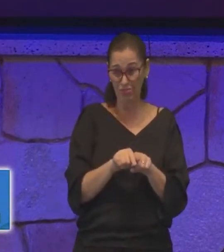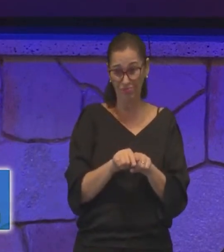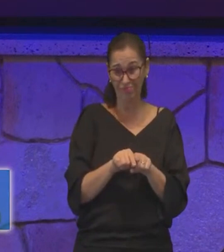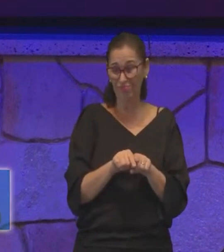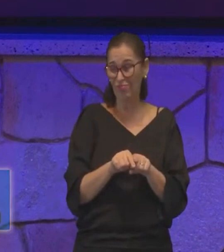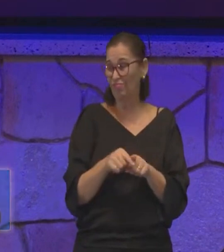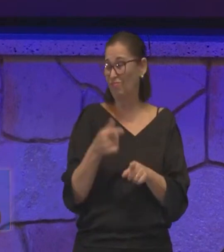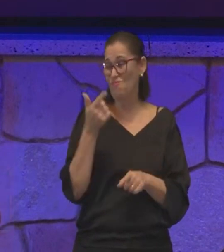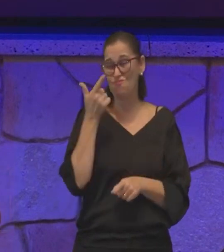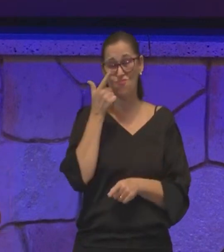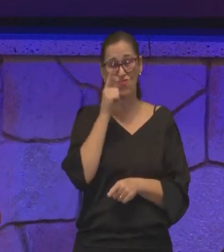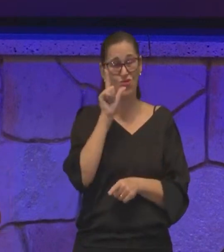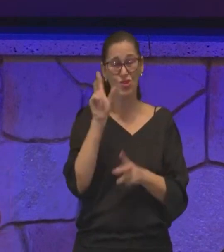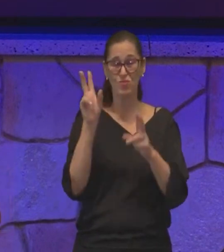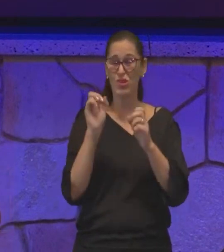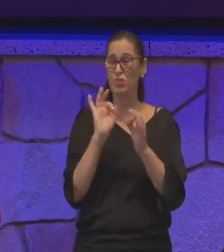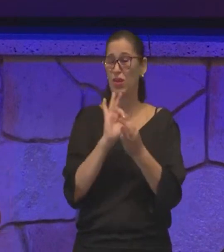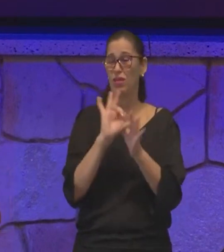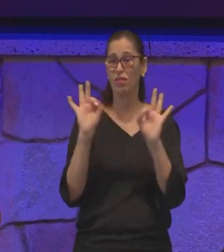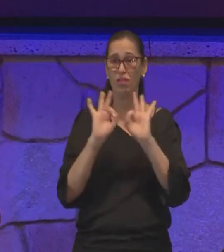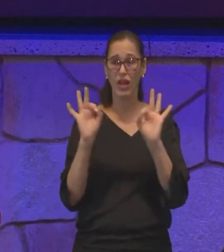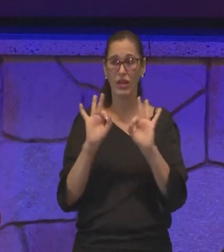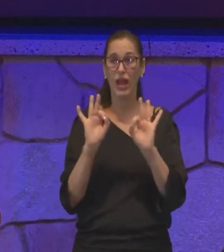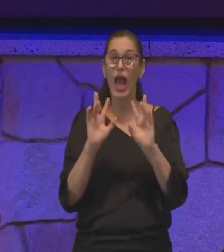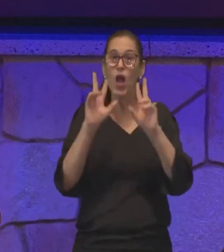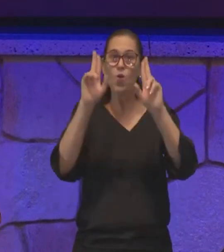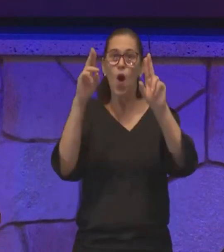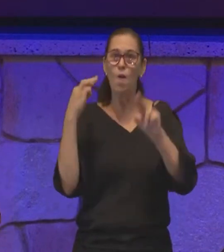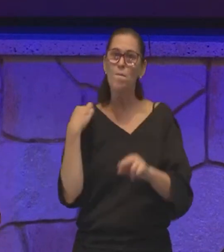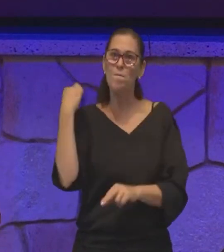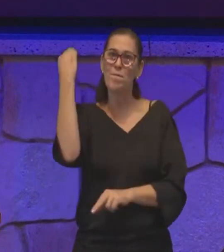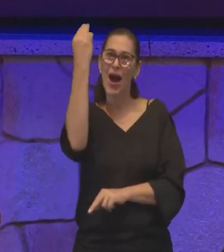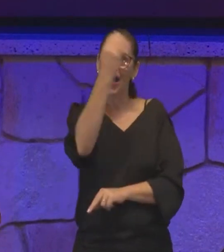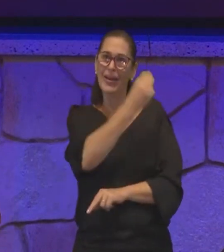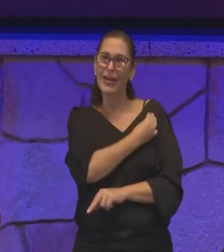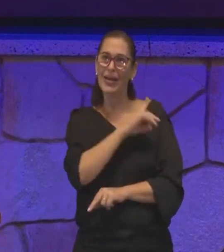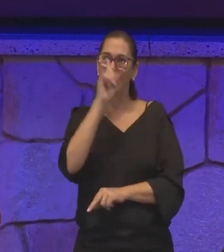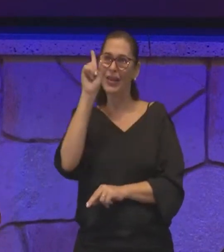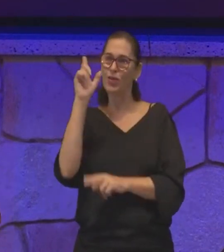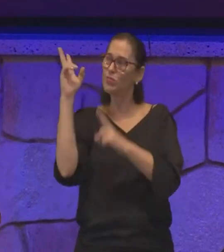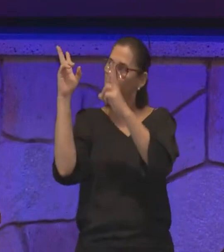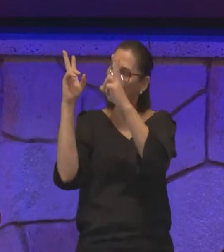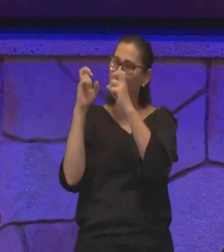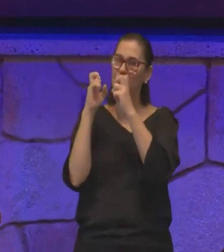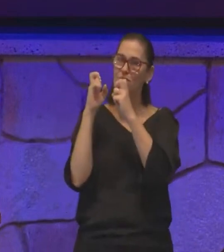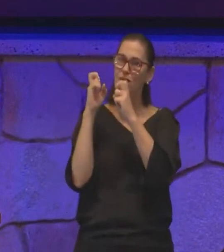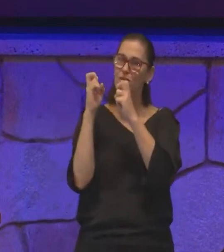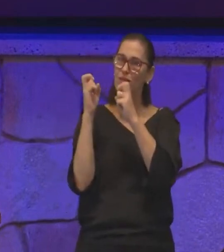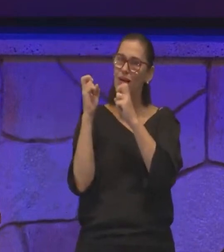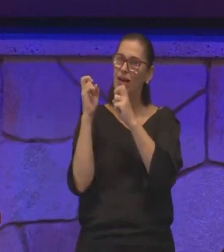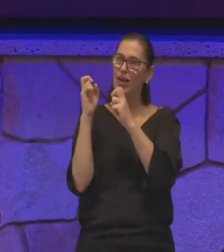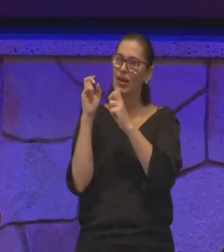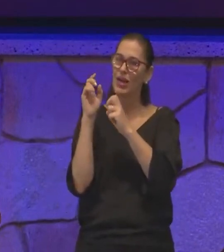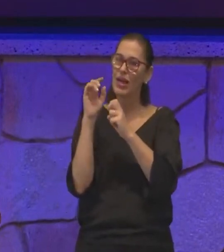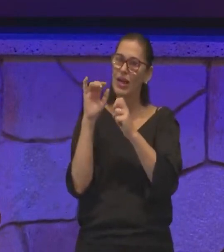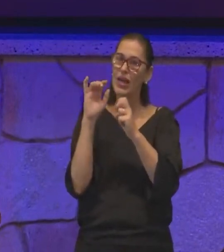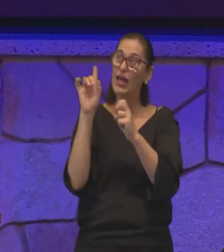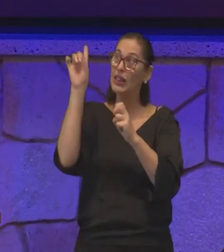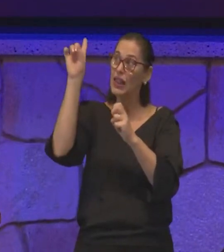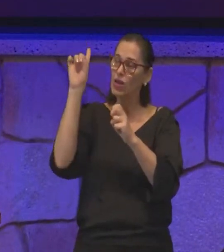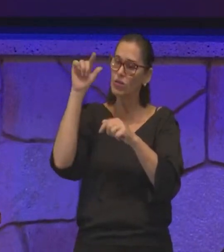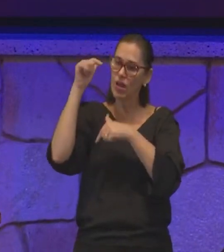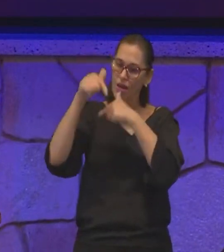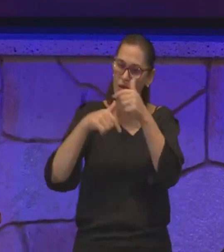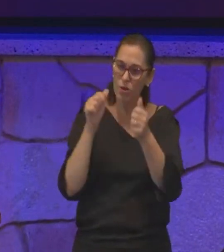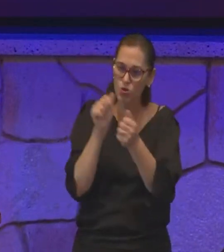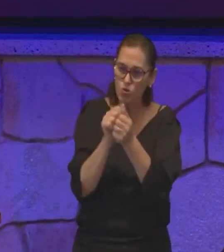Da mesma maneira, Maria percebeu que Deus estava agindo na vida de Jesus. Em último lugar, meus